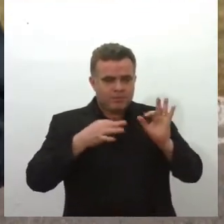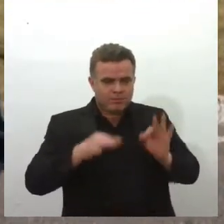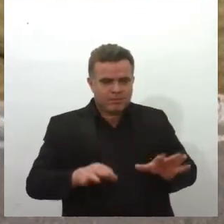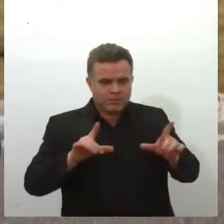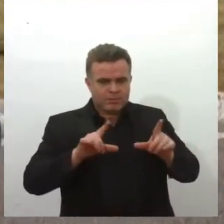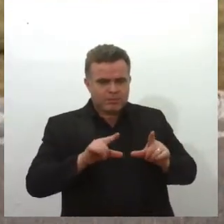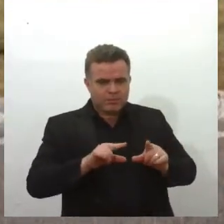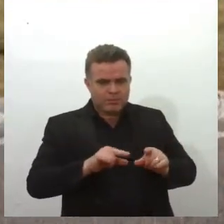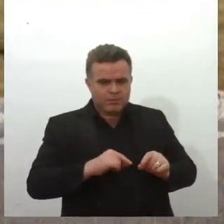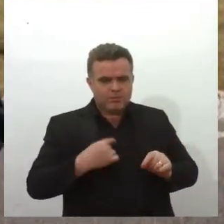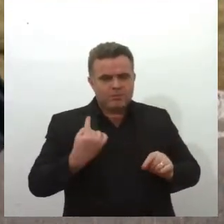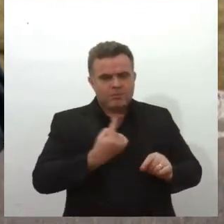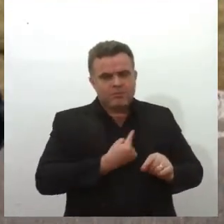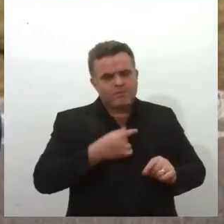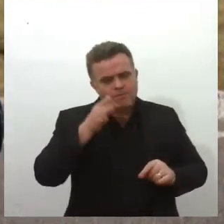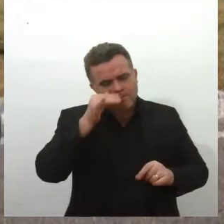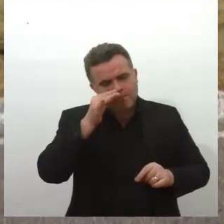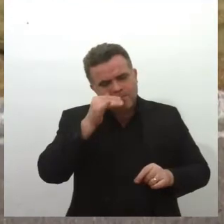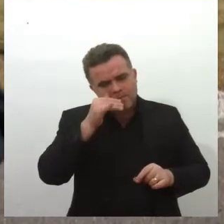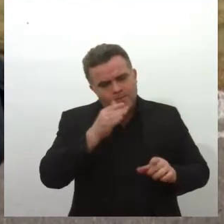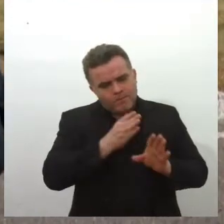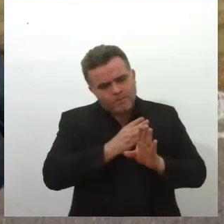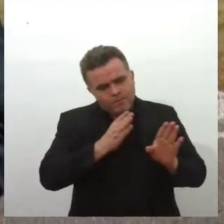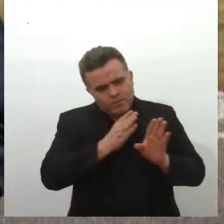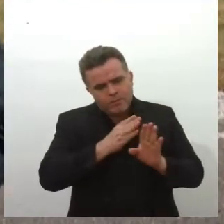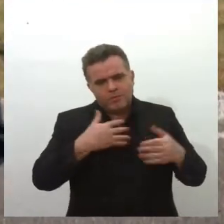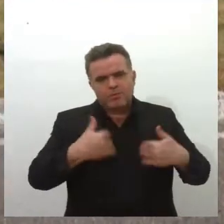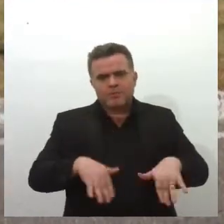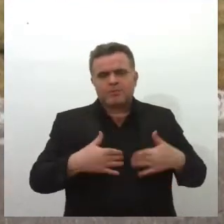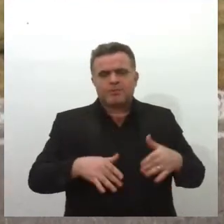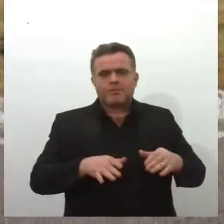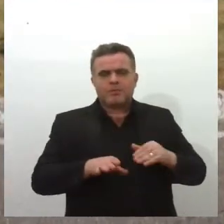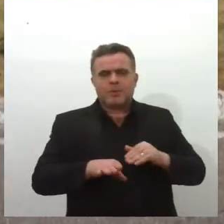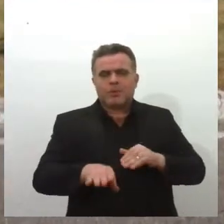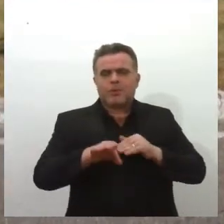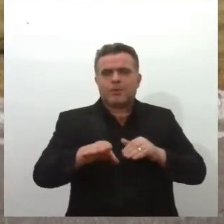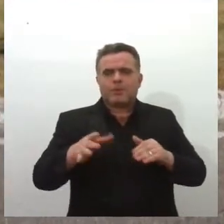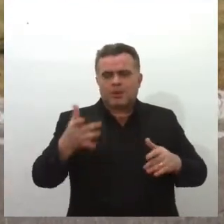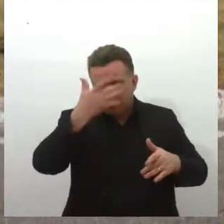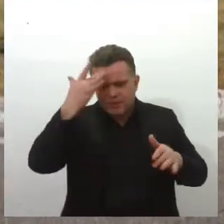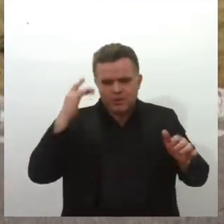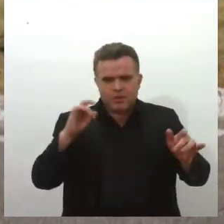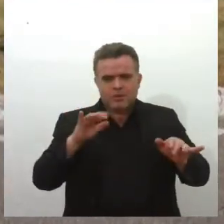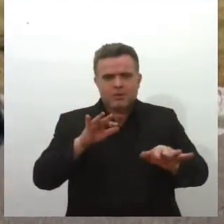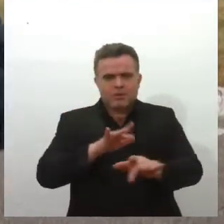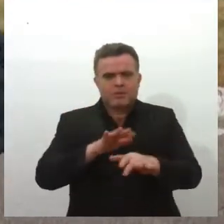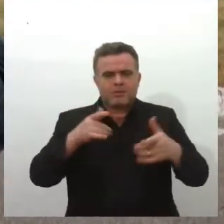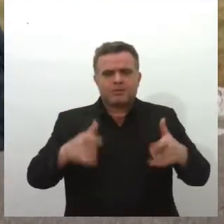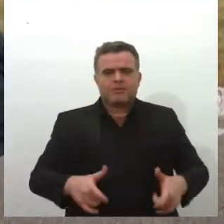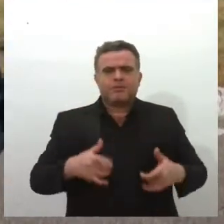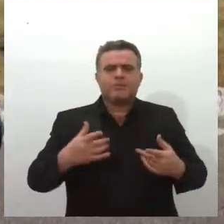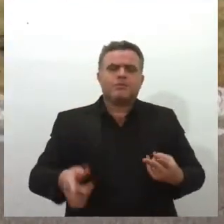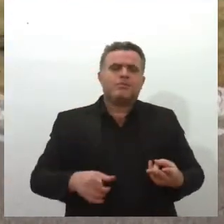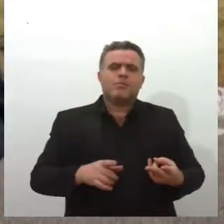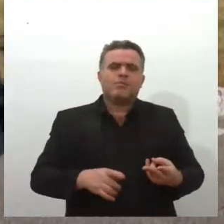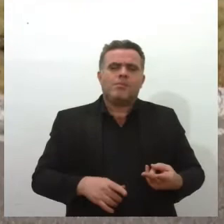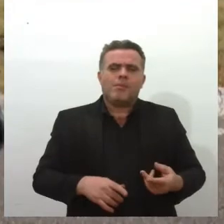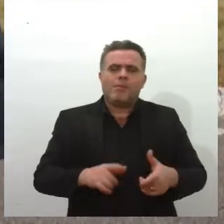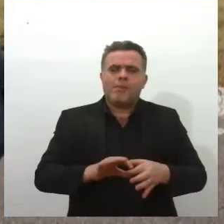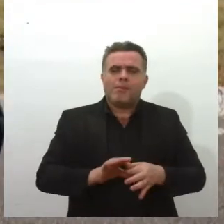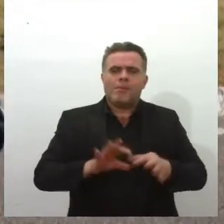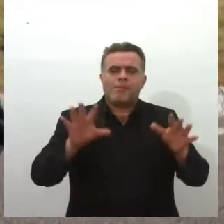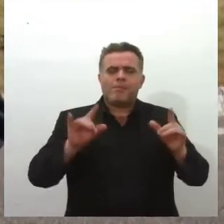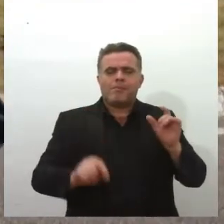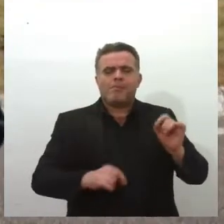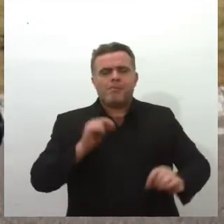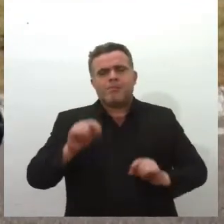então a Polícia Militar ela já previu o aumento de fluxo de pessoas. O nosso outro foco também na operação é que